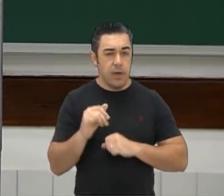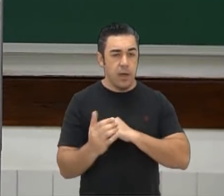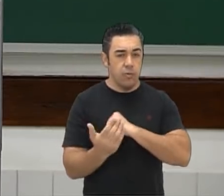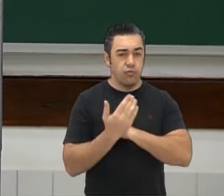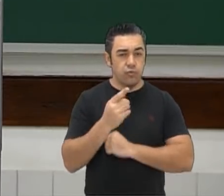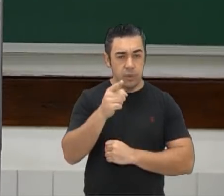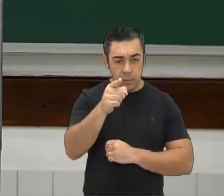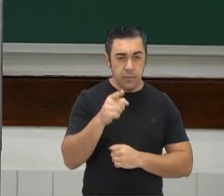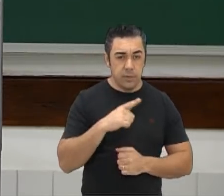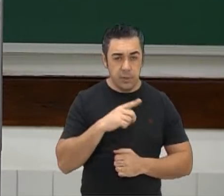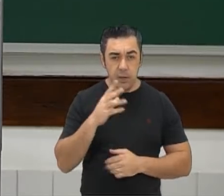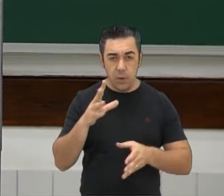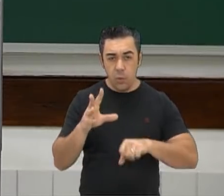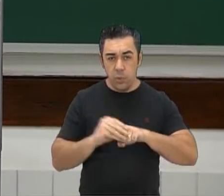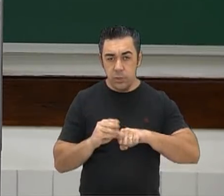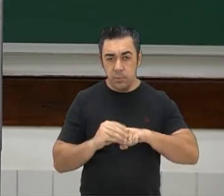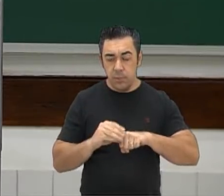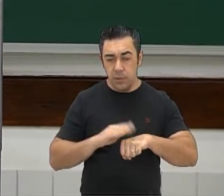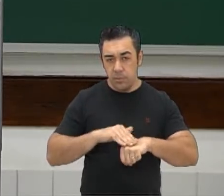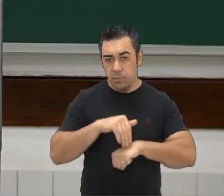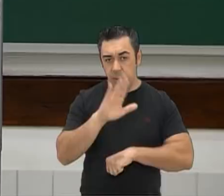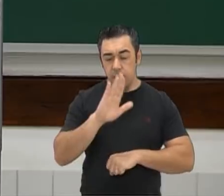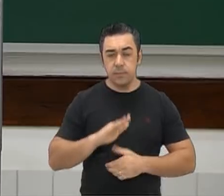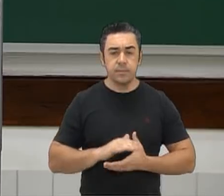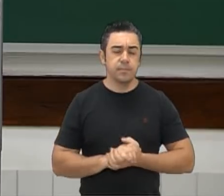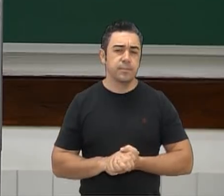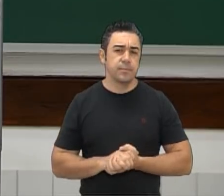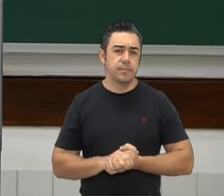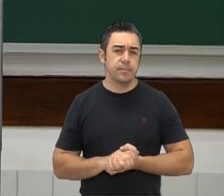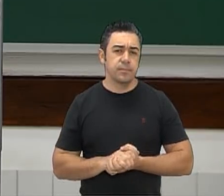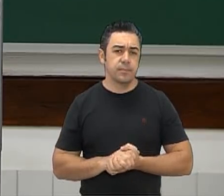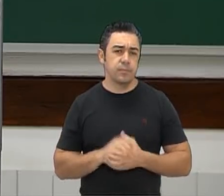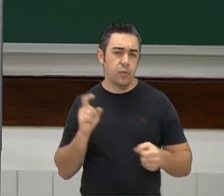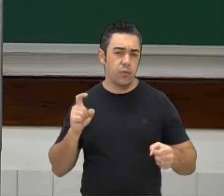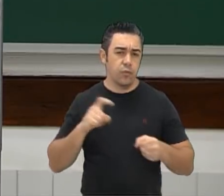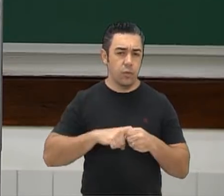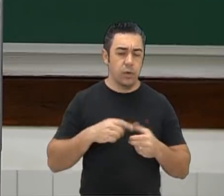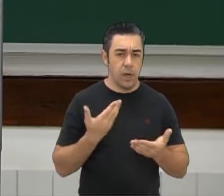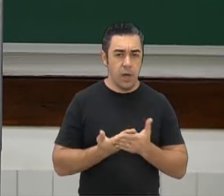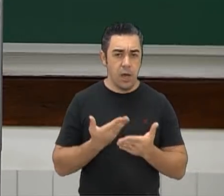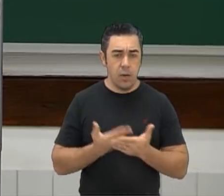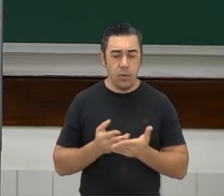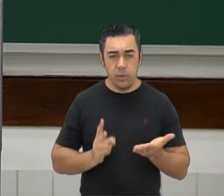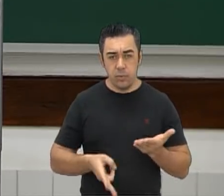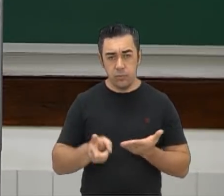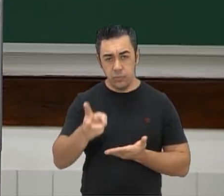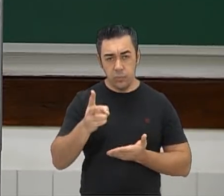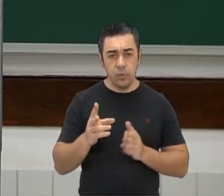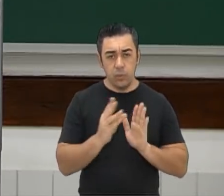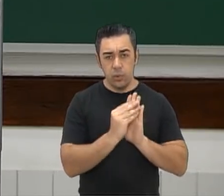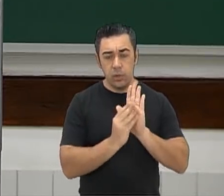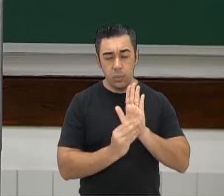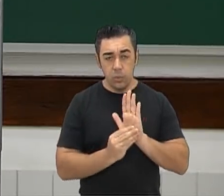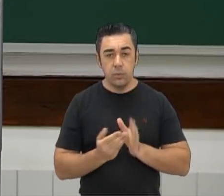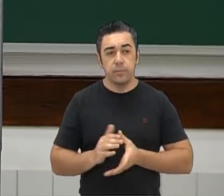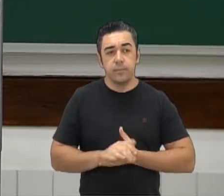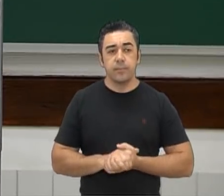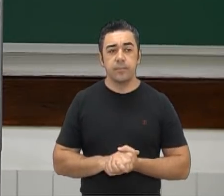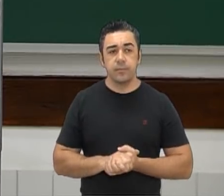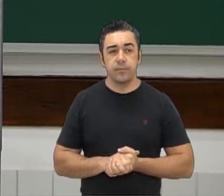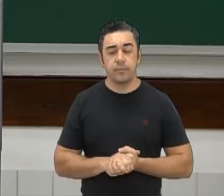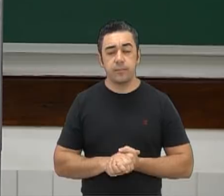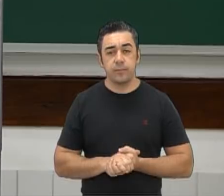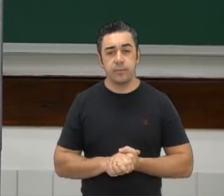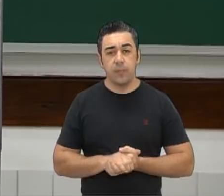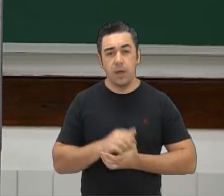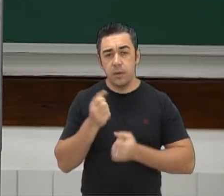ainda o conhecimento de vocês, ok? Voltando então para a aula, continuando aqui o conteúdo da aula, vamos falar